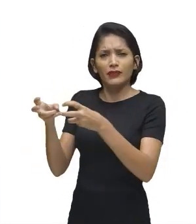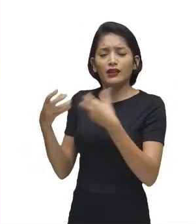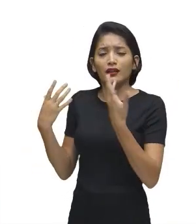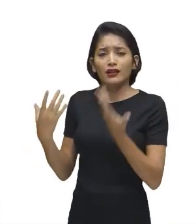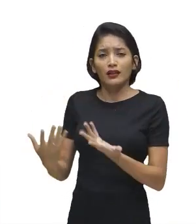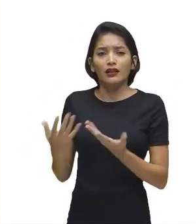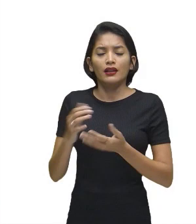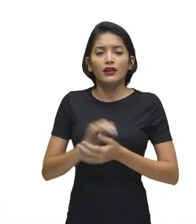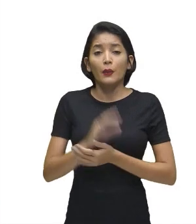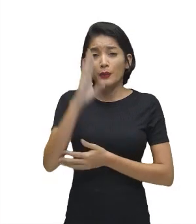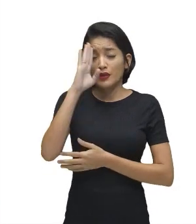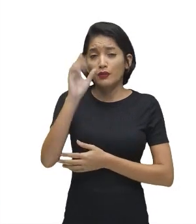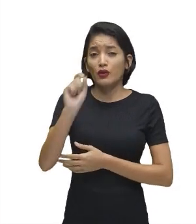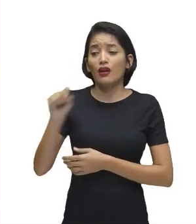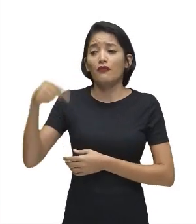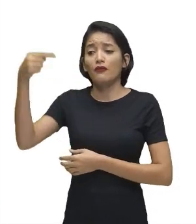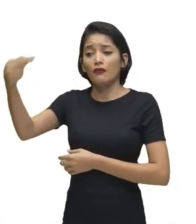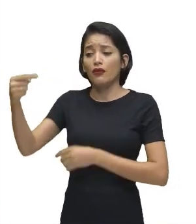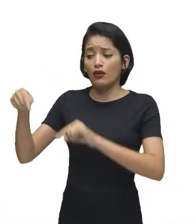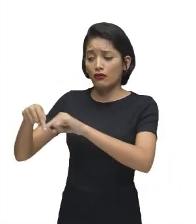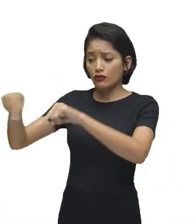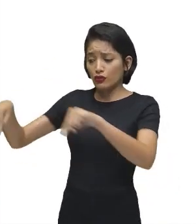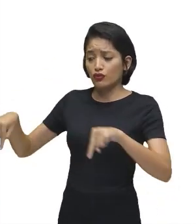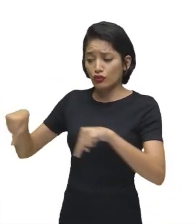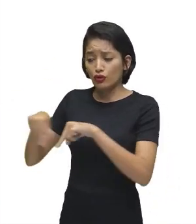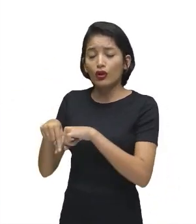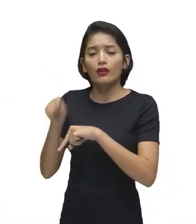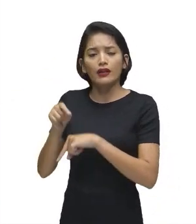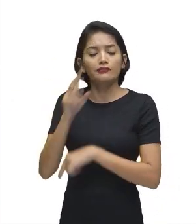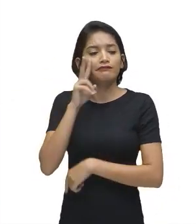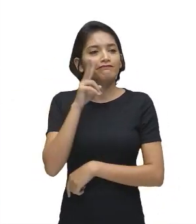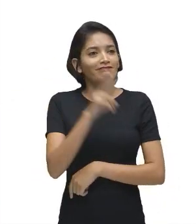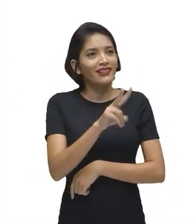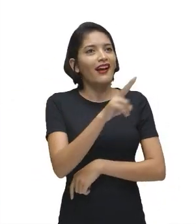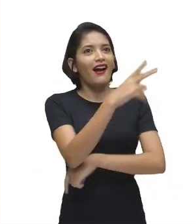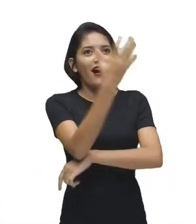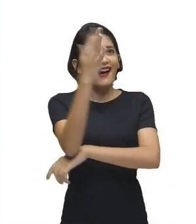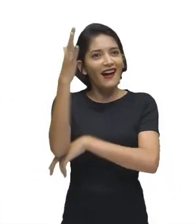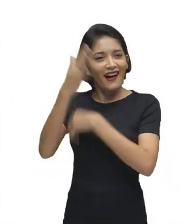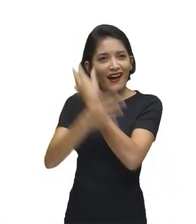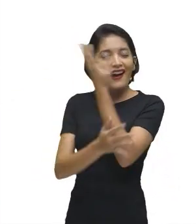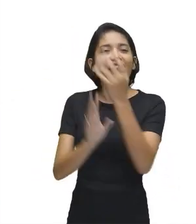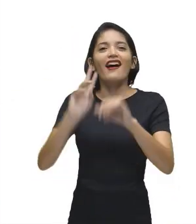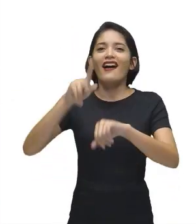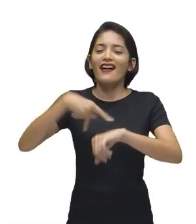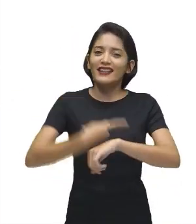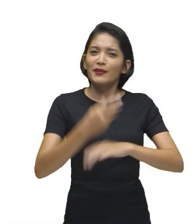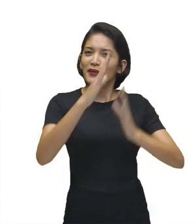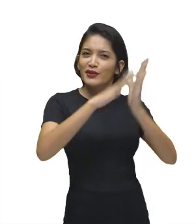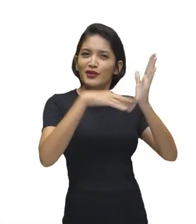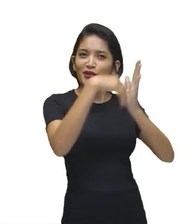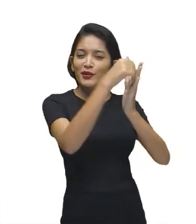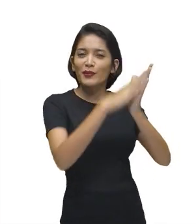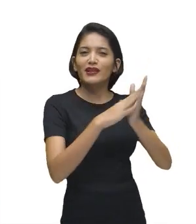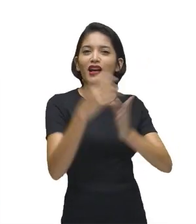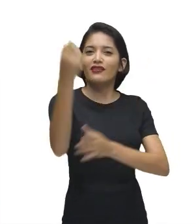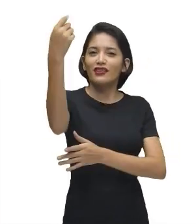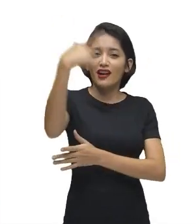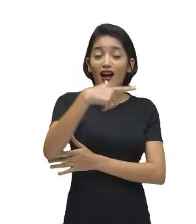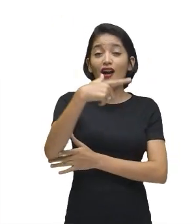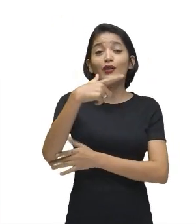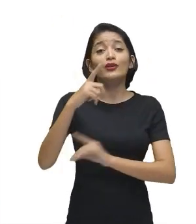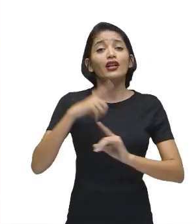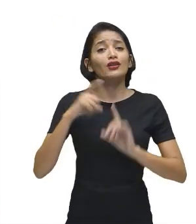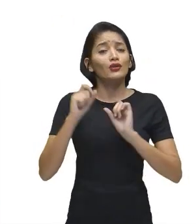iam, principalmente fora dos estúdios, observavam a natureza e pintavam ali os efeitos da luz. Então, eles tinham